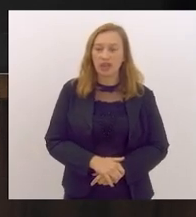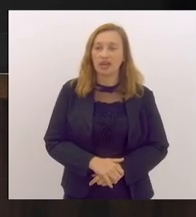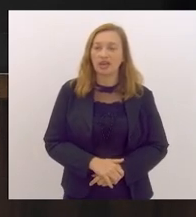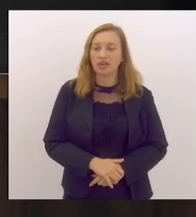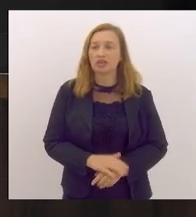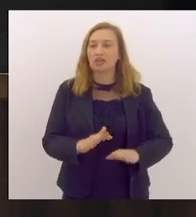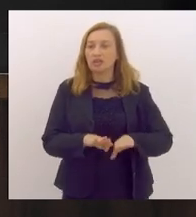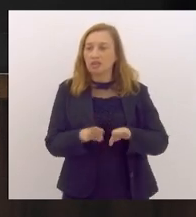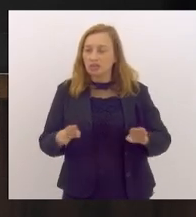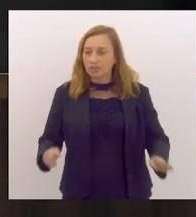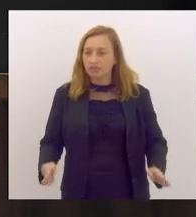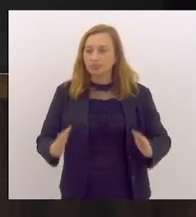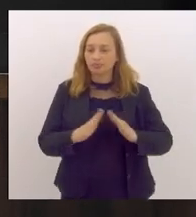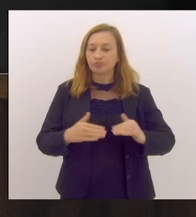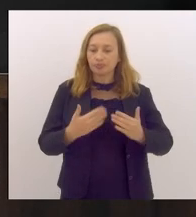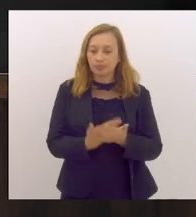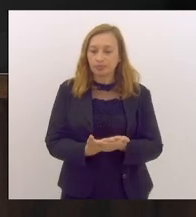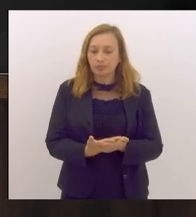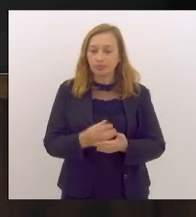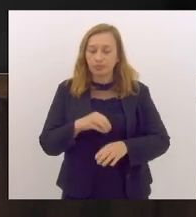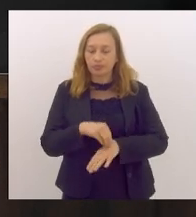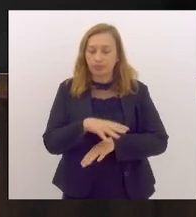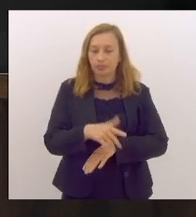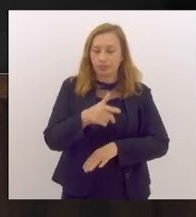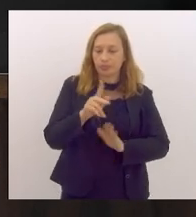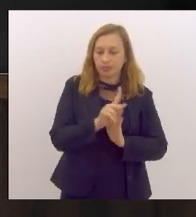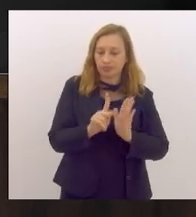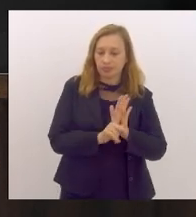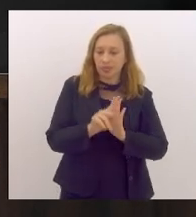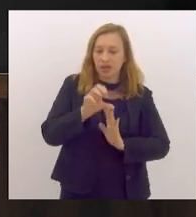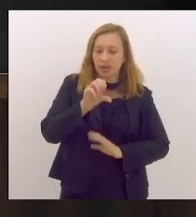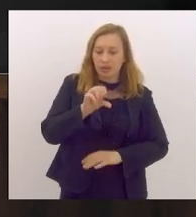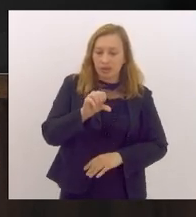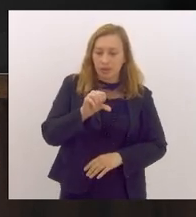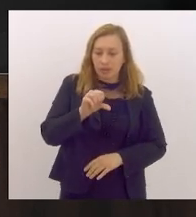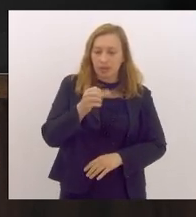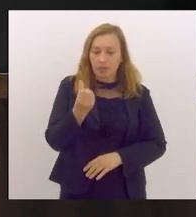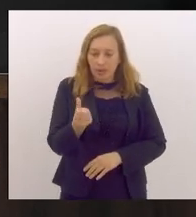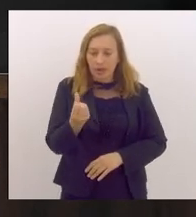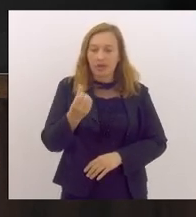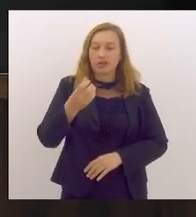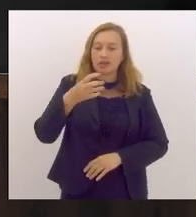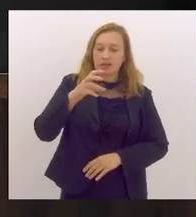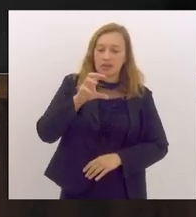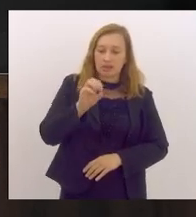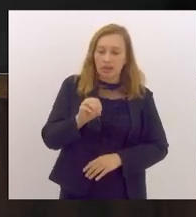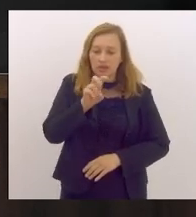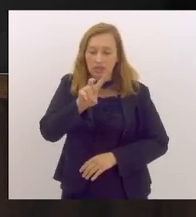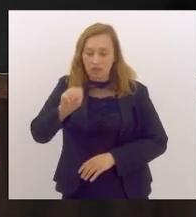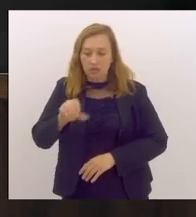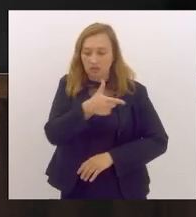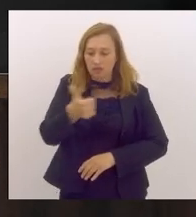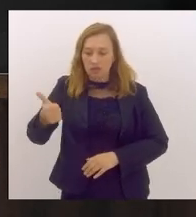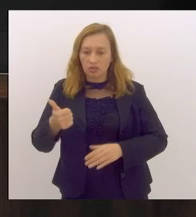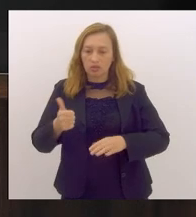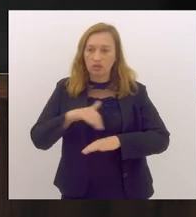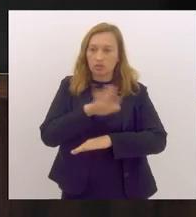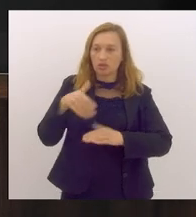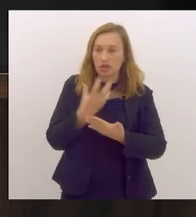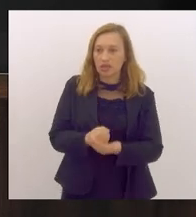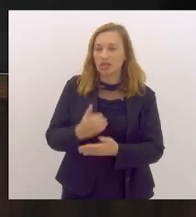Há sobre a mesa requerimento de destaque ao projeto de lei 6050 de 22. Senhores que aprovam, permaneçam como estão,